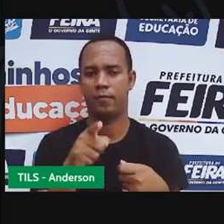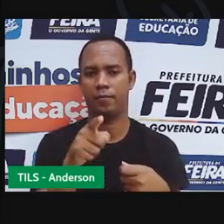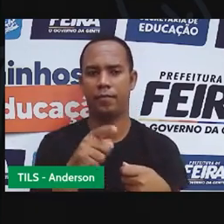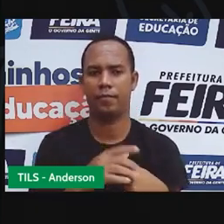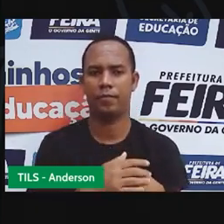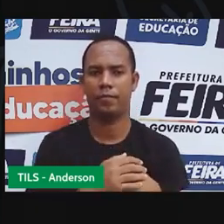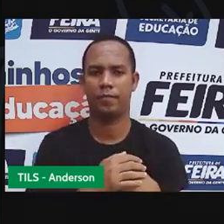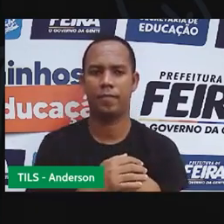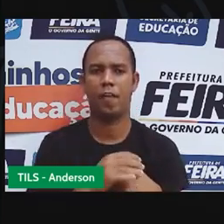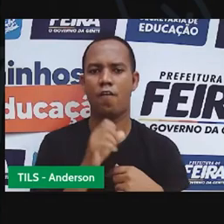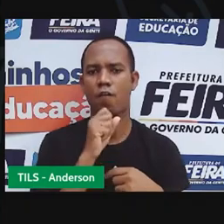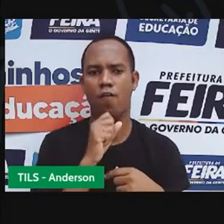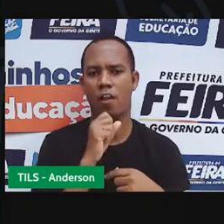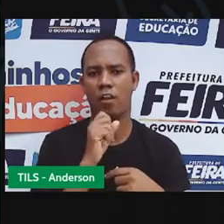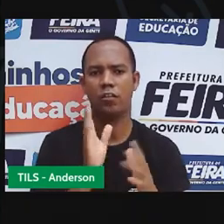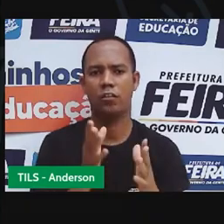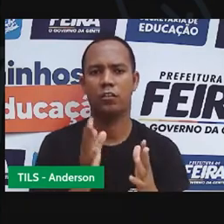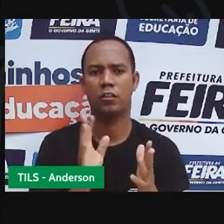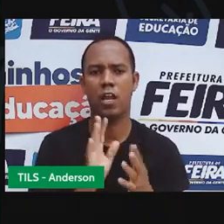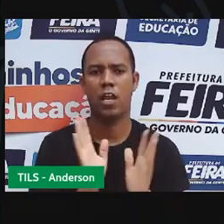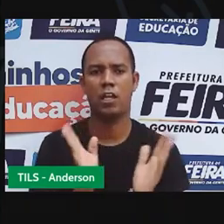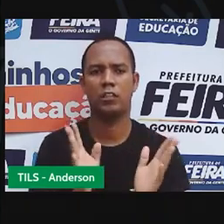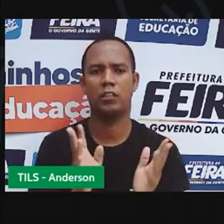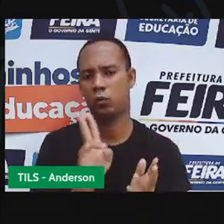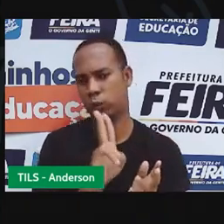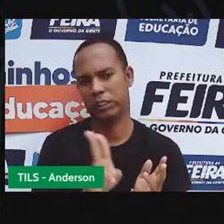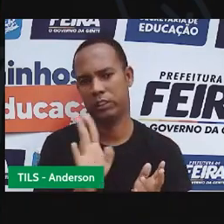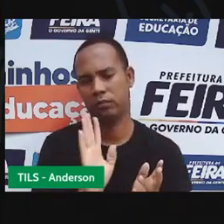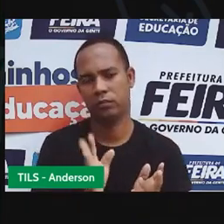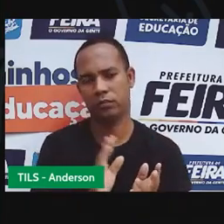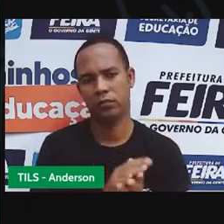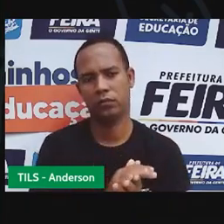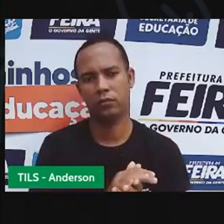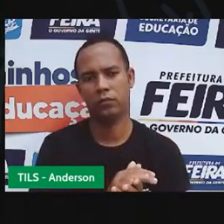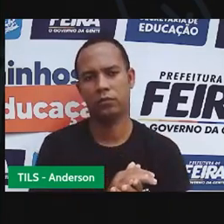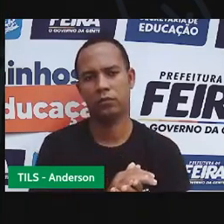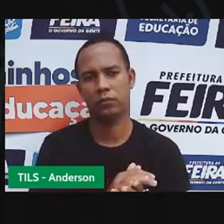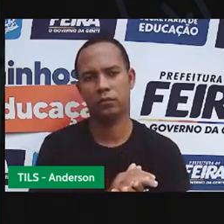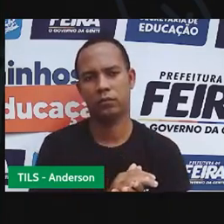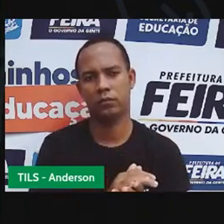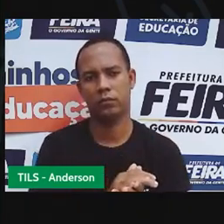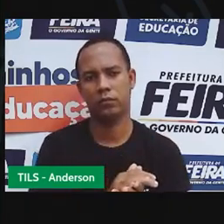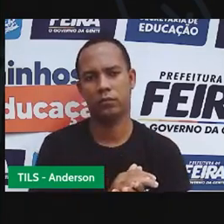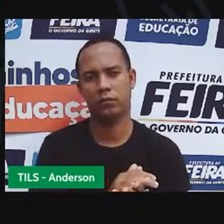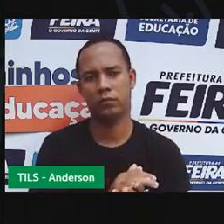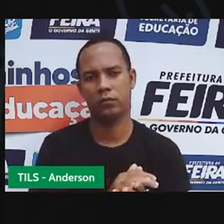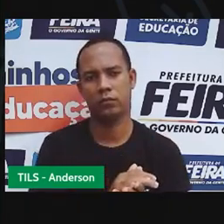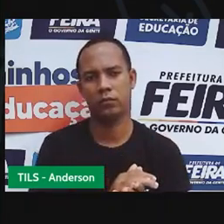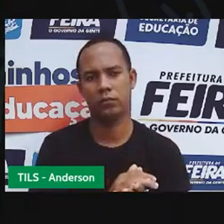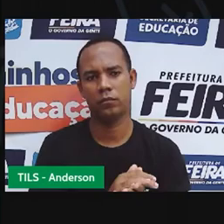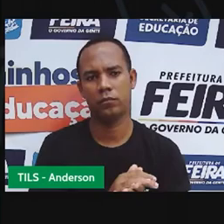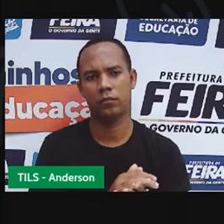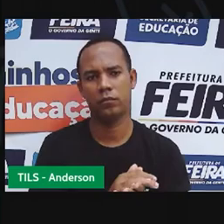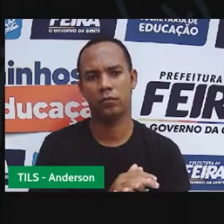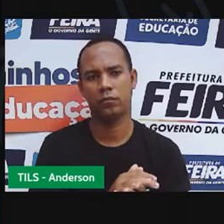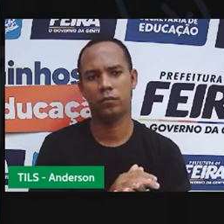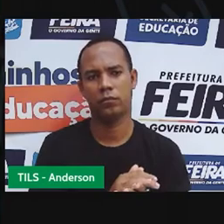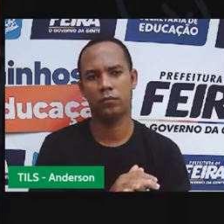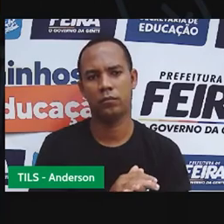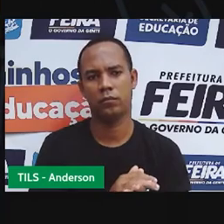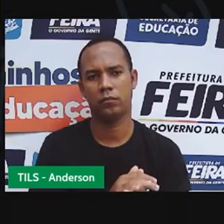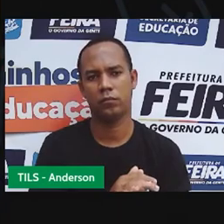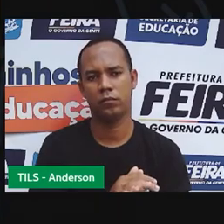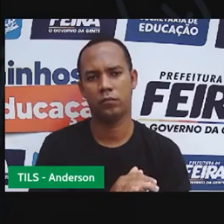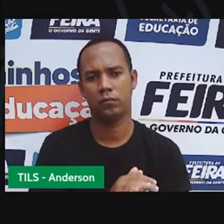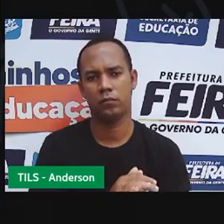jornal, ó, da Pro é bem velho, ó, um jornal. Vou abrir aqui, ó, um barbante.